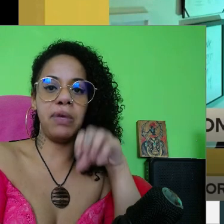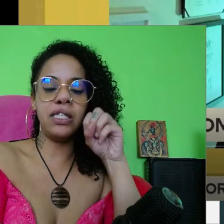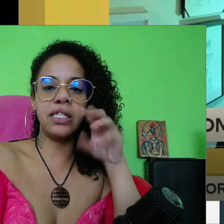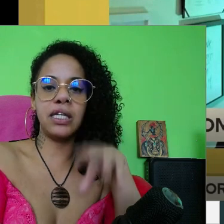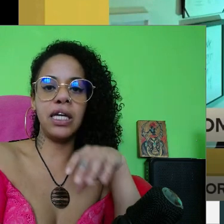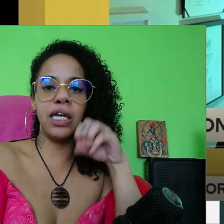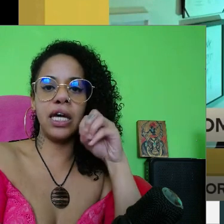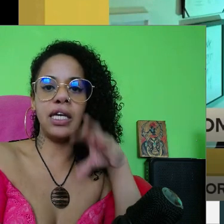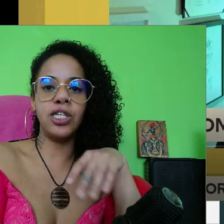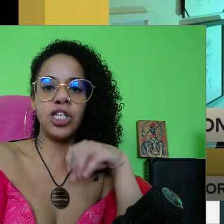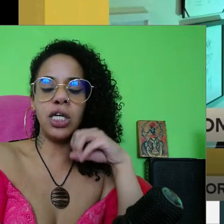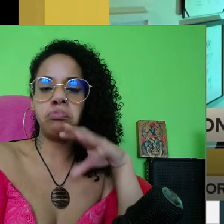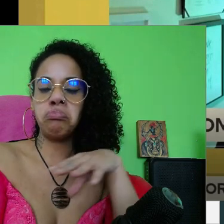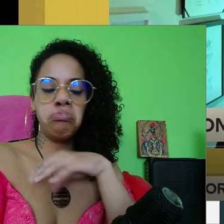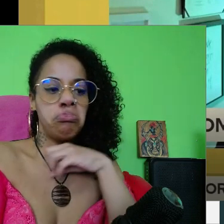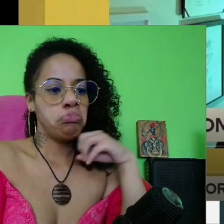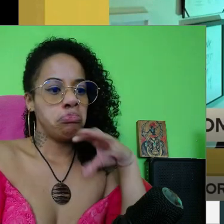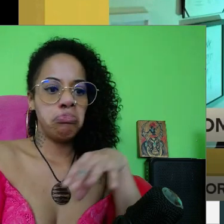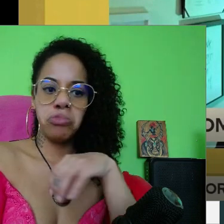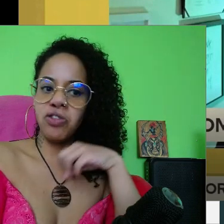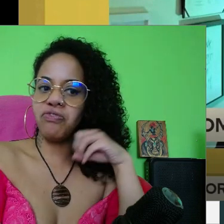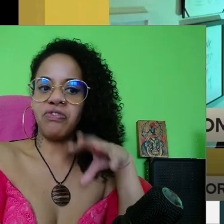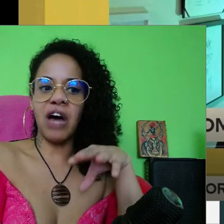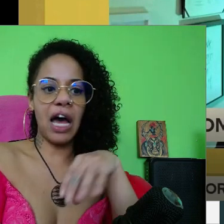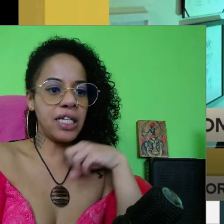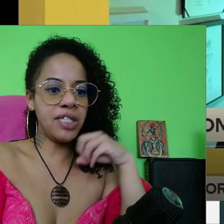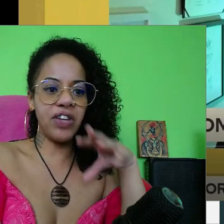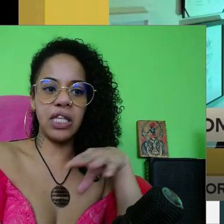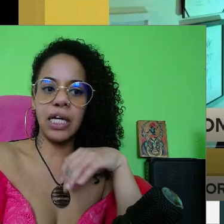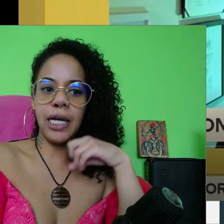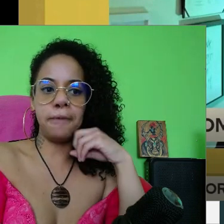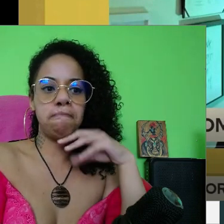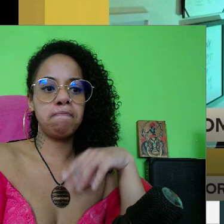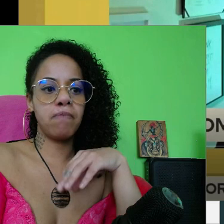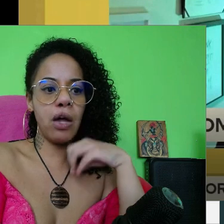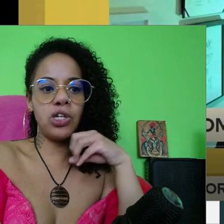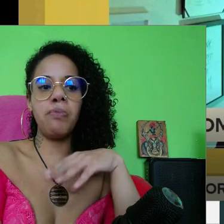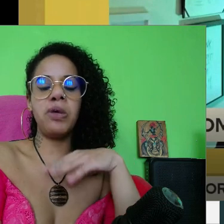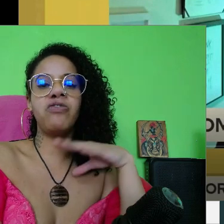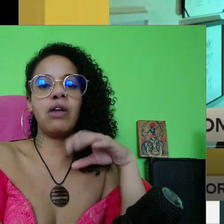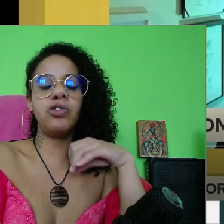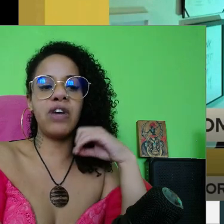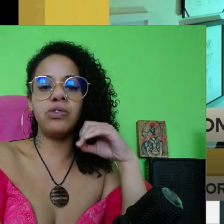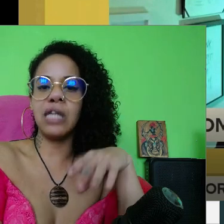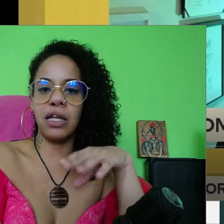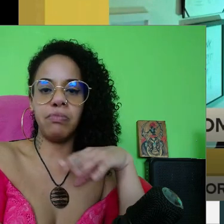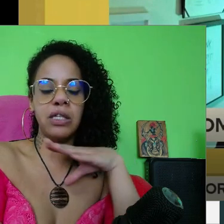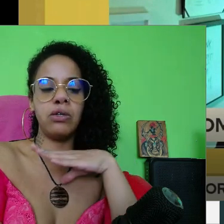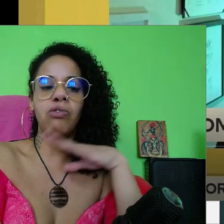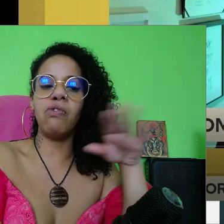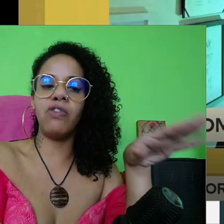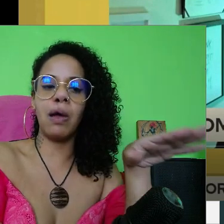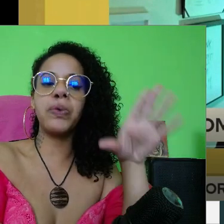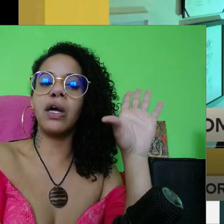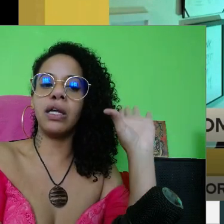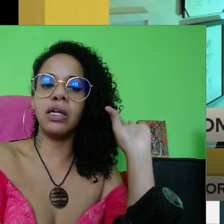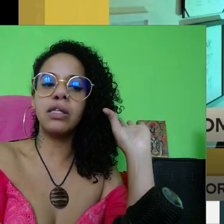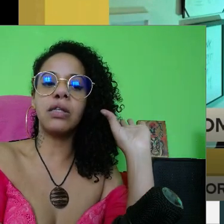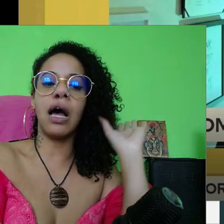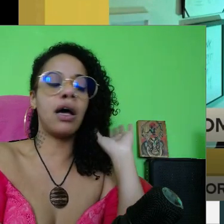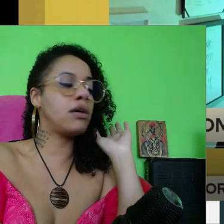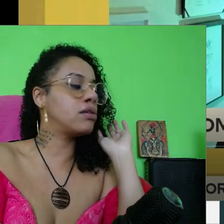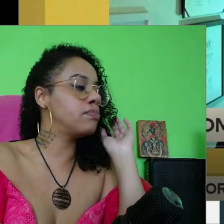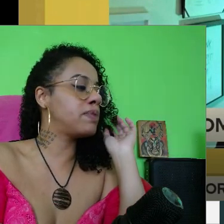porque é Blitz kriege aí de várias fita né Eu geralmente falo de vários nada mas eu não vou falar porque